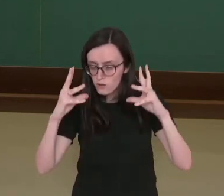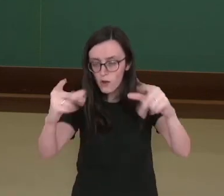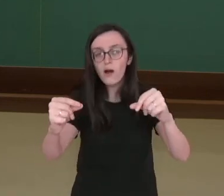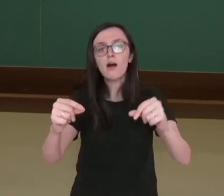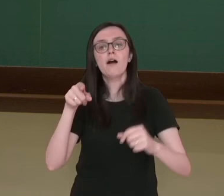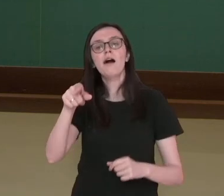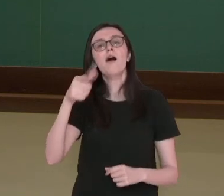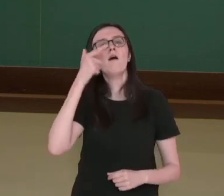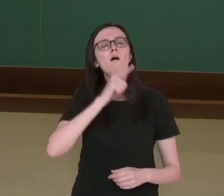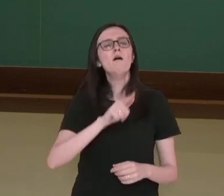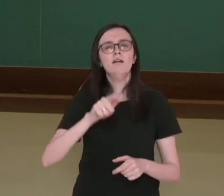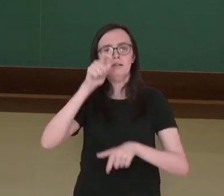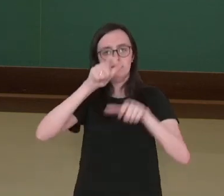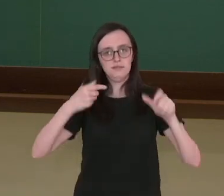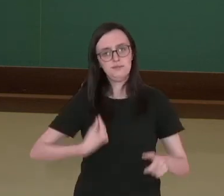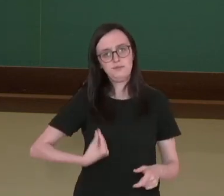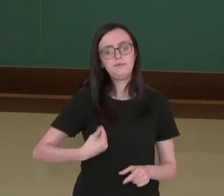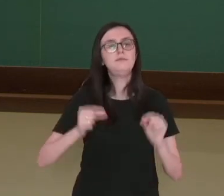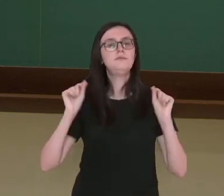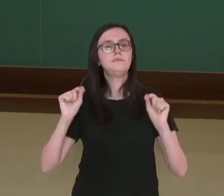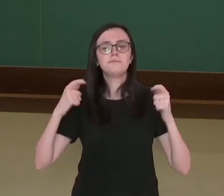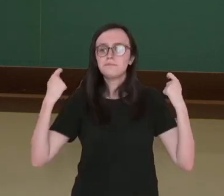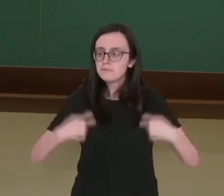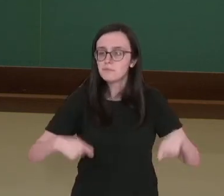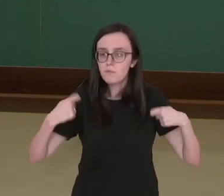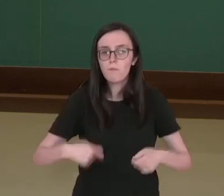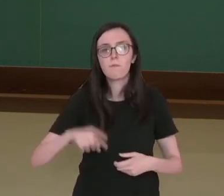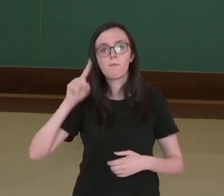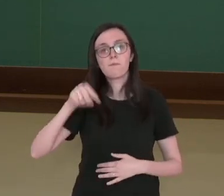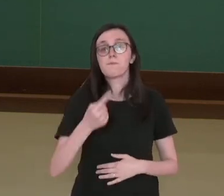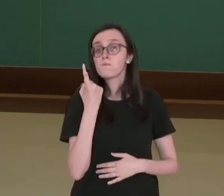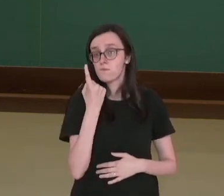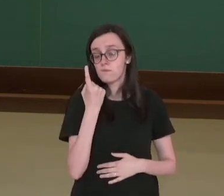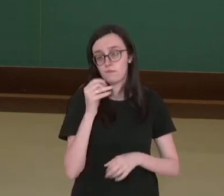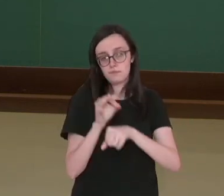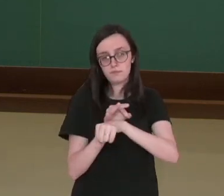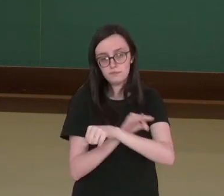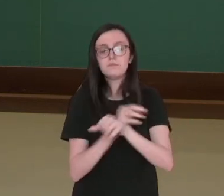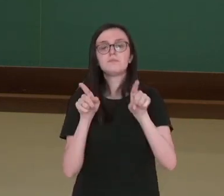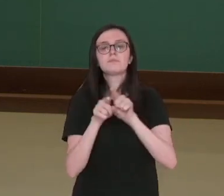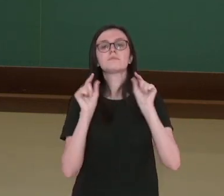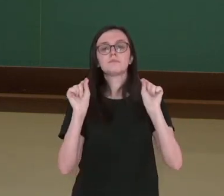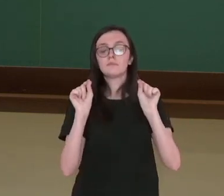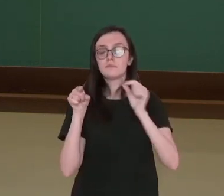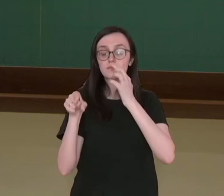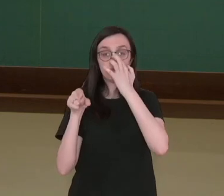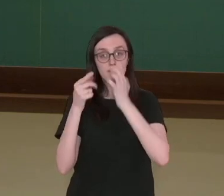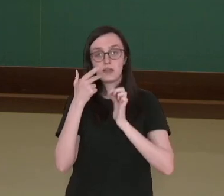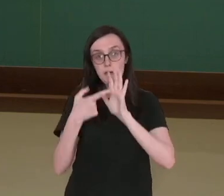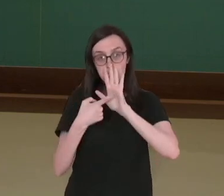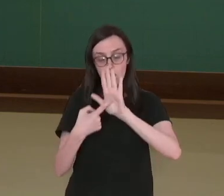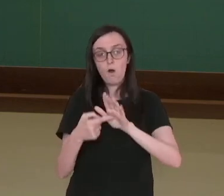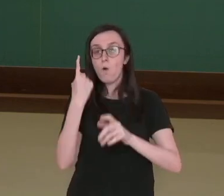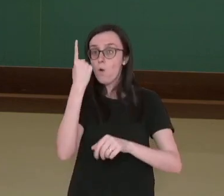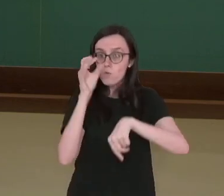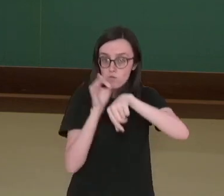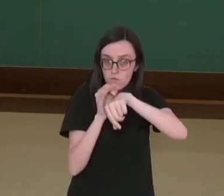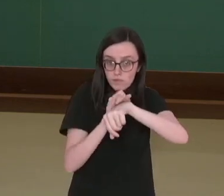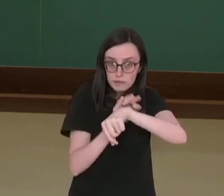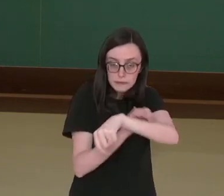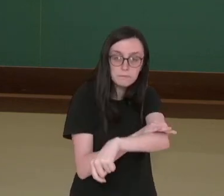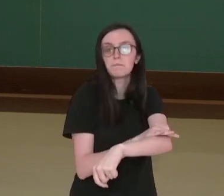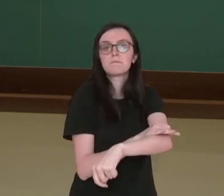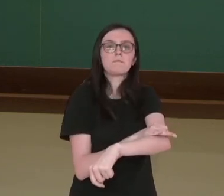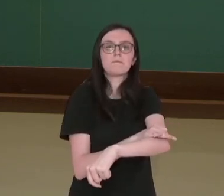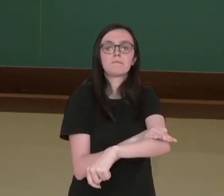Para ser um ser vivo, precisa ter pelo menos uma célula, e também ela diz que uma célula, ela sempre vem